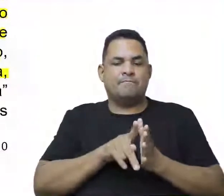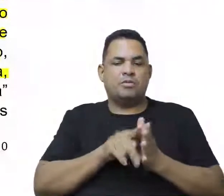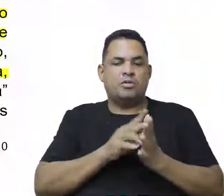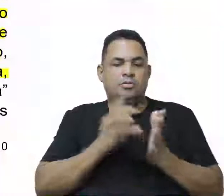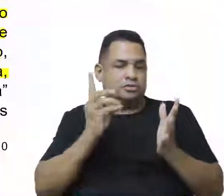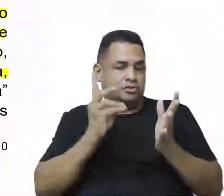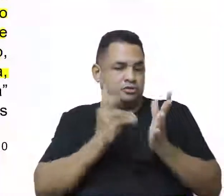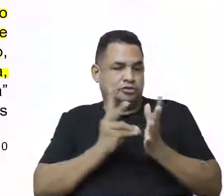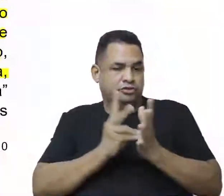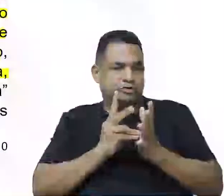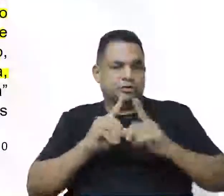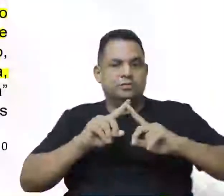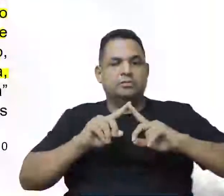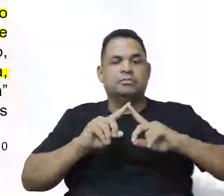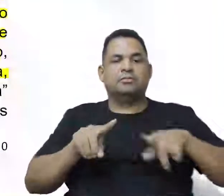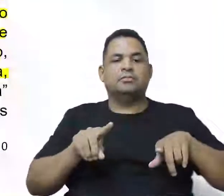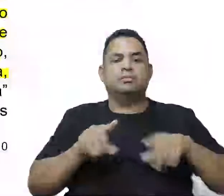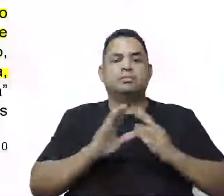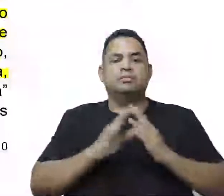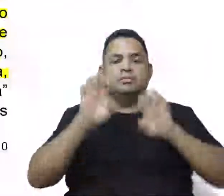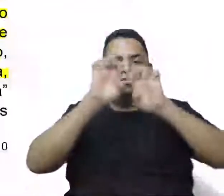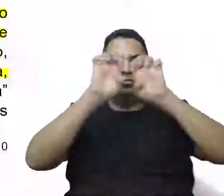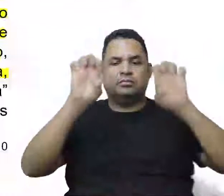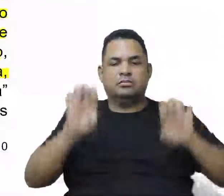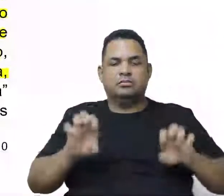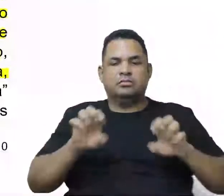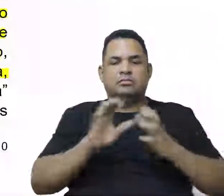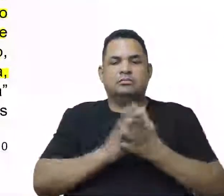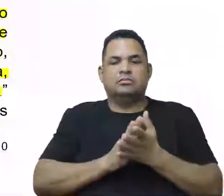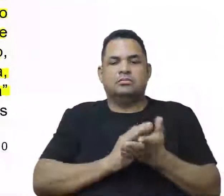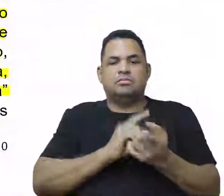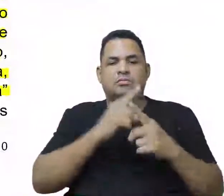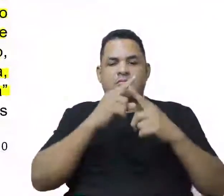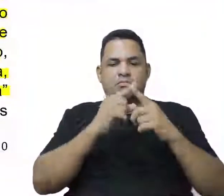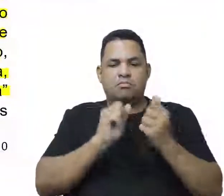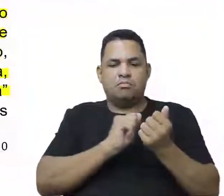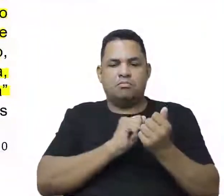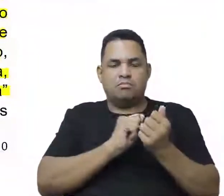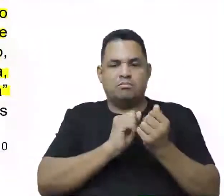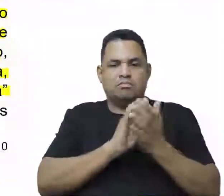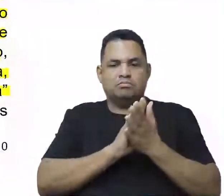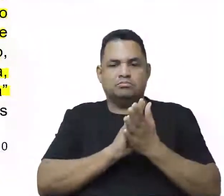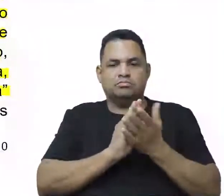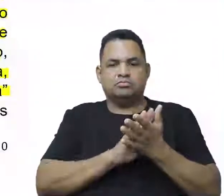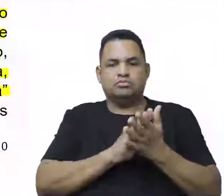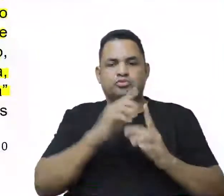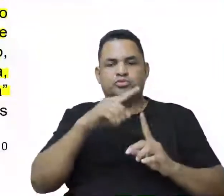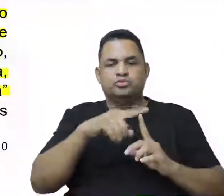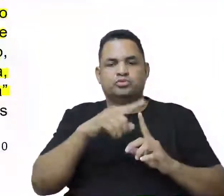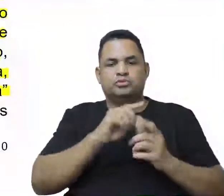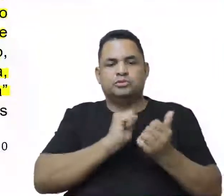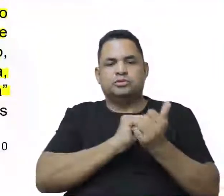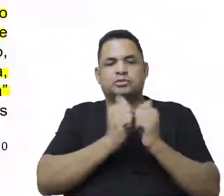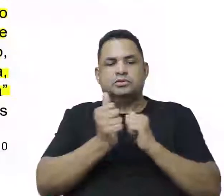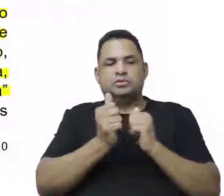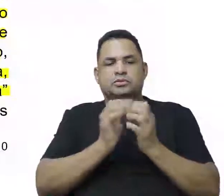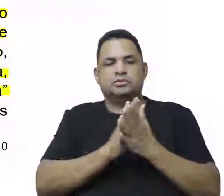etnia. Porém, na estruturação como modalidade esportiva, um destaque aí com as